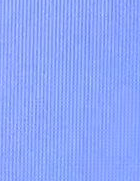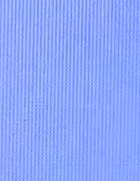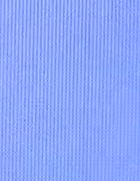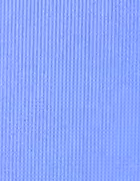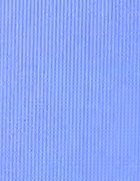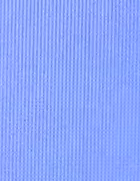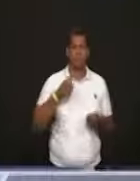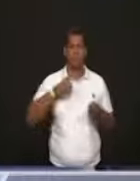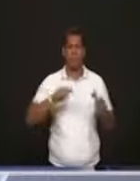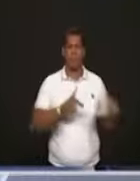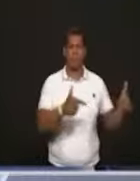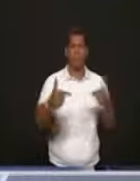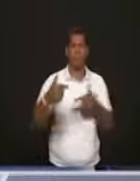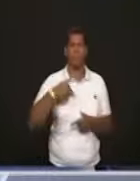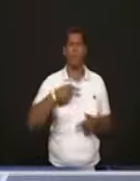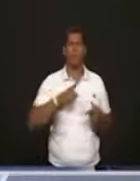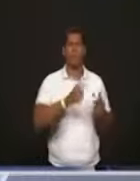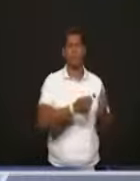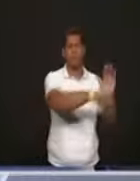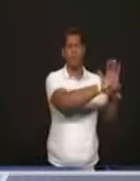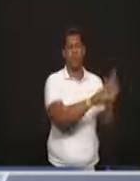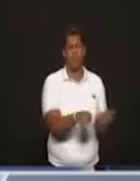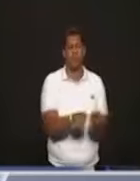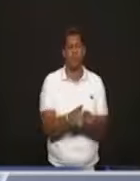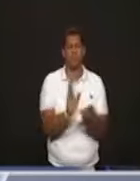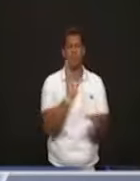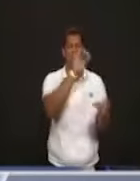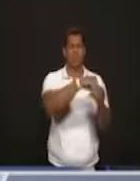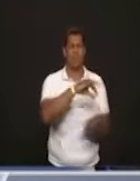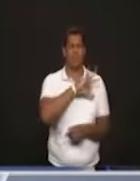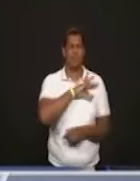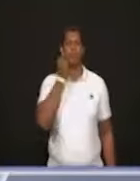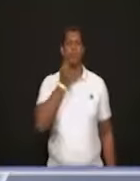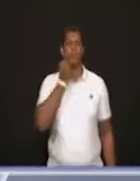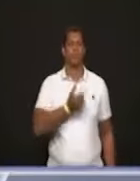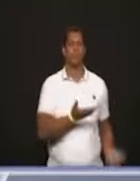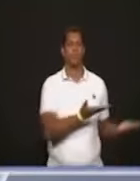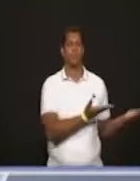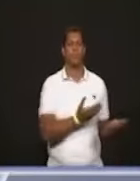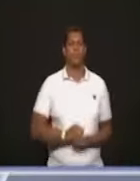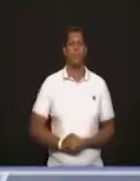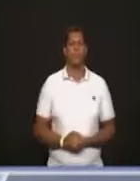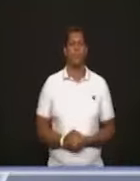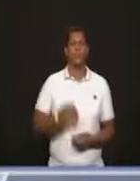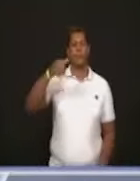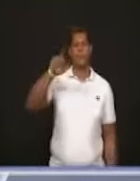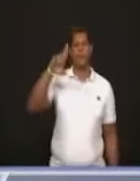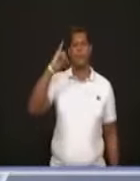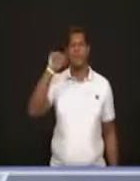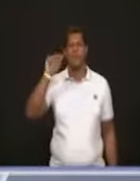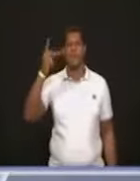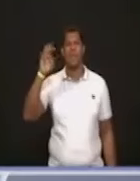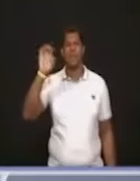a Presidente de 89 tinha lá uns uns 10 uns 10 km clássicos clásicos aliá desses que estão por aí tinha o Lula e o